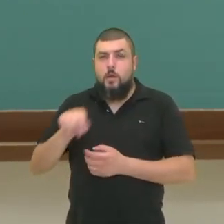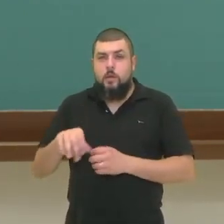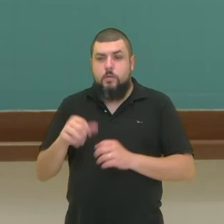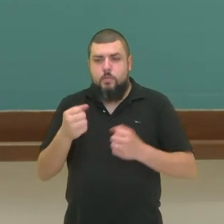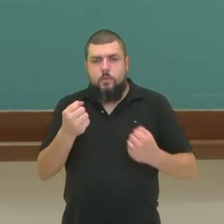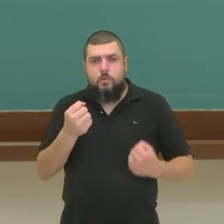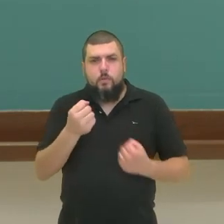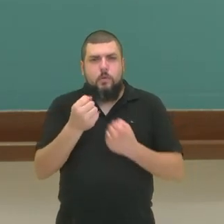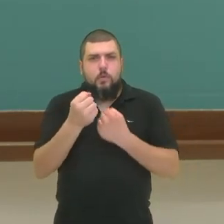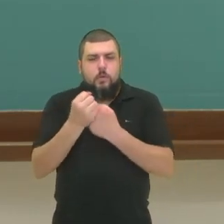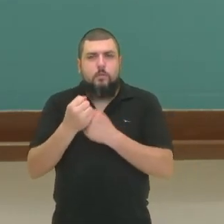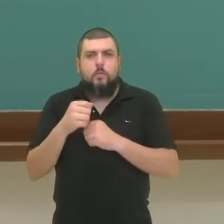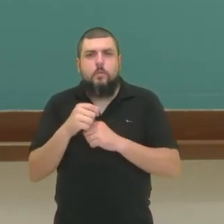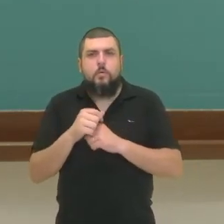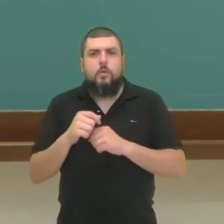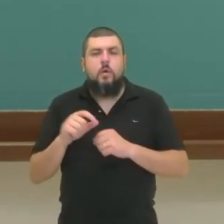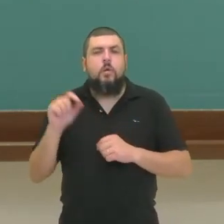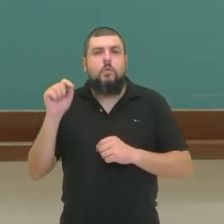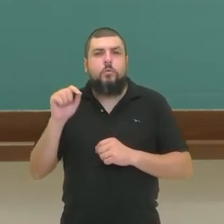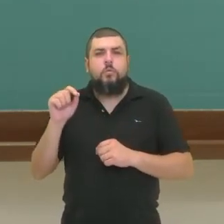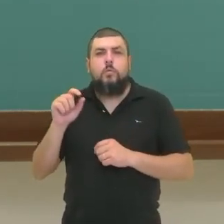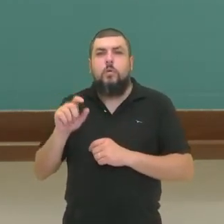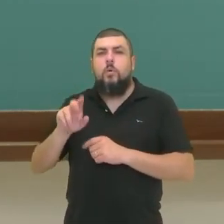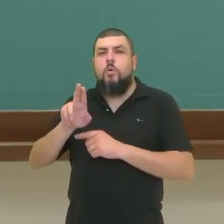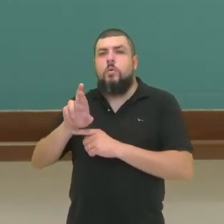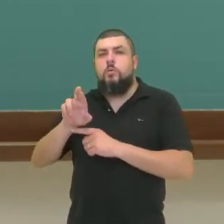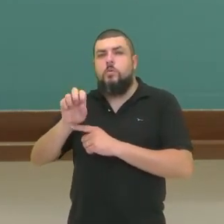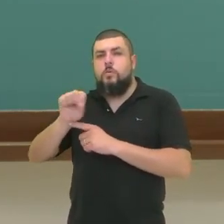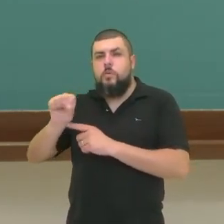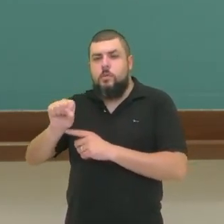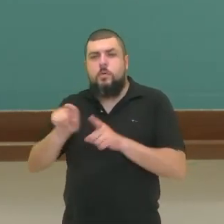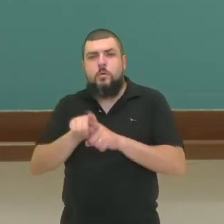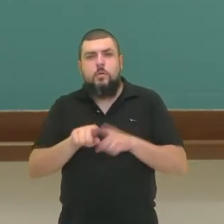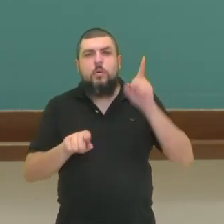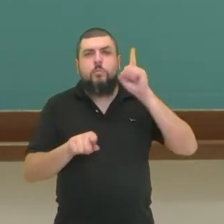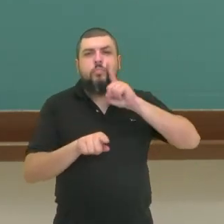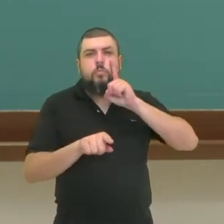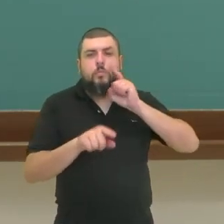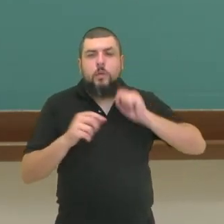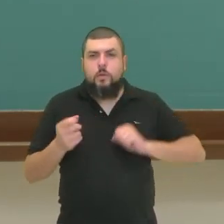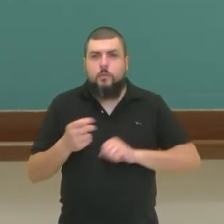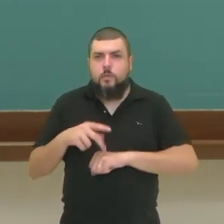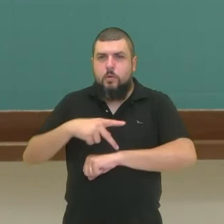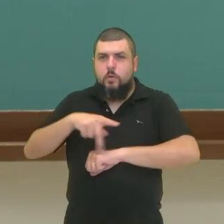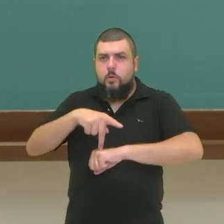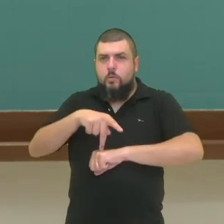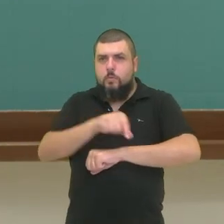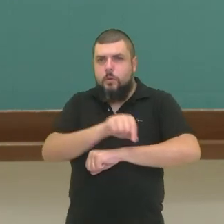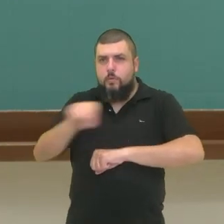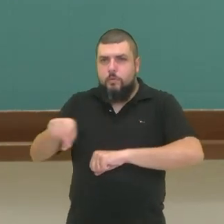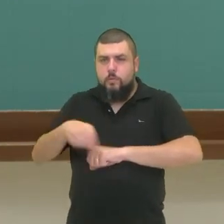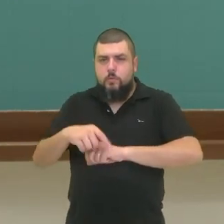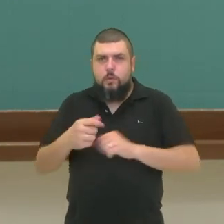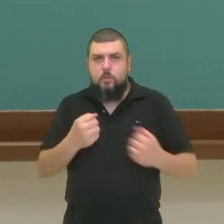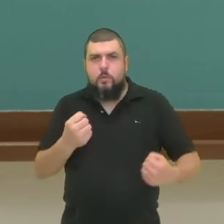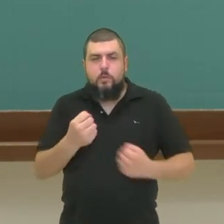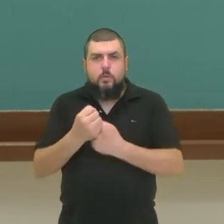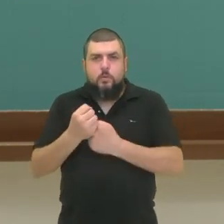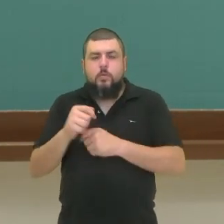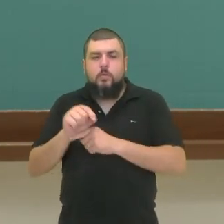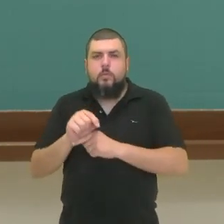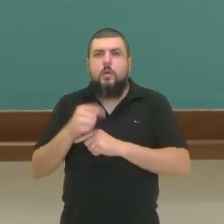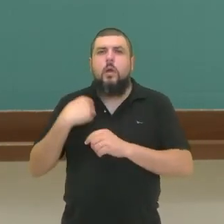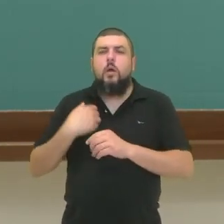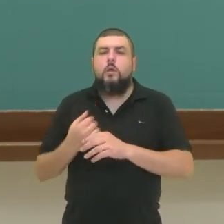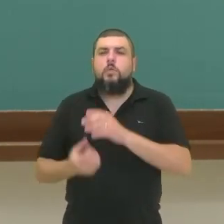do pós-guerra, União Soviética e Estados Unidos, ambos os países se armam e desenvolvem